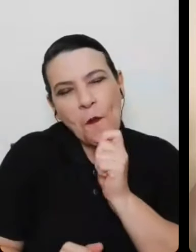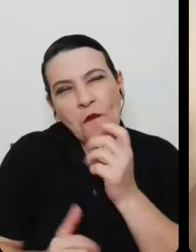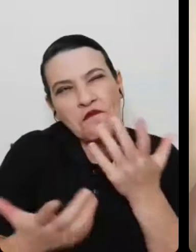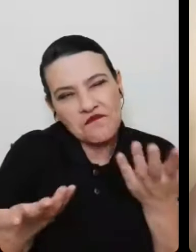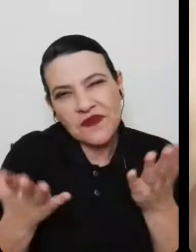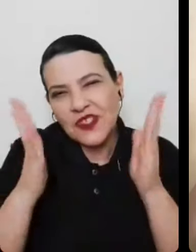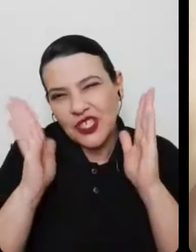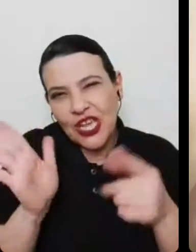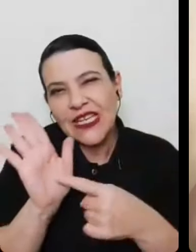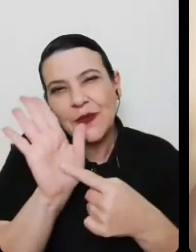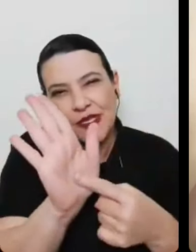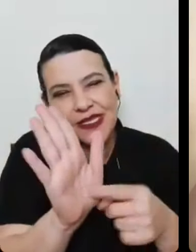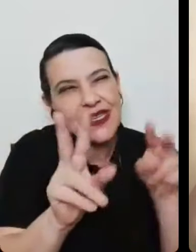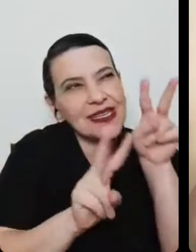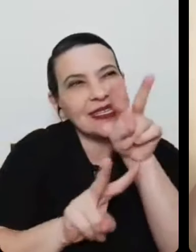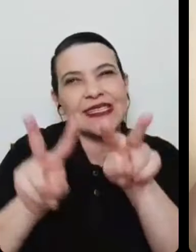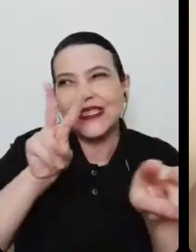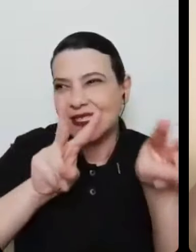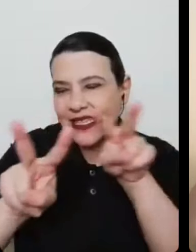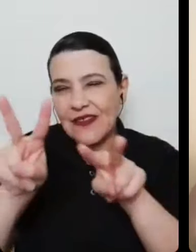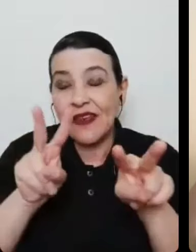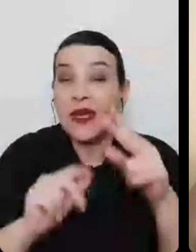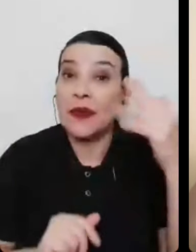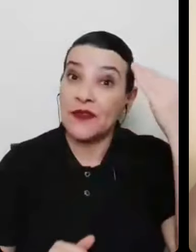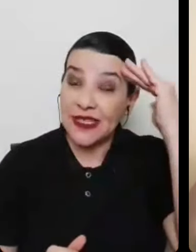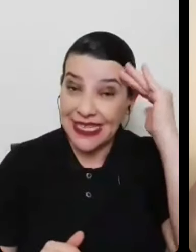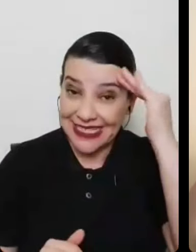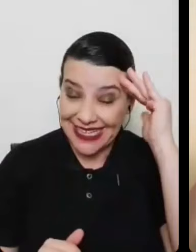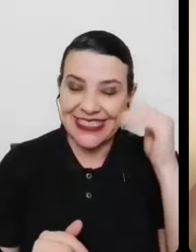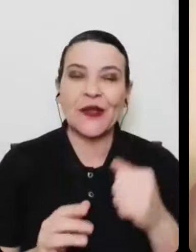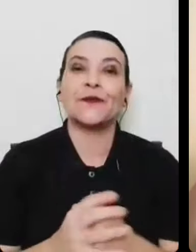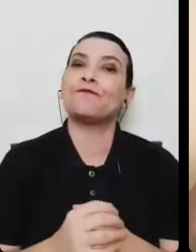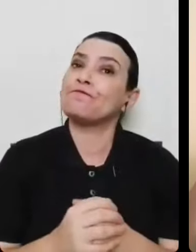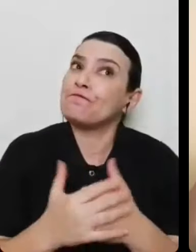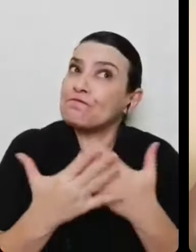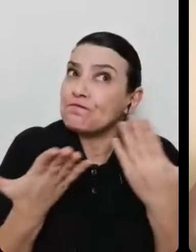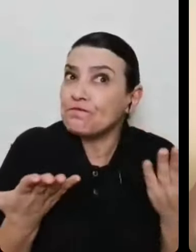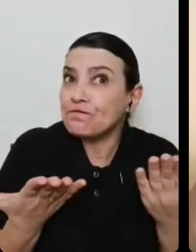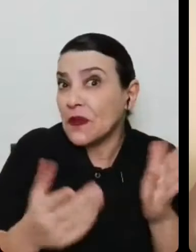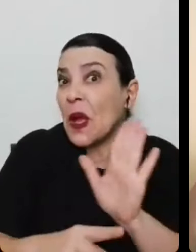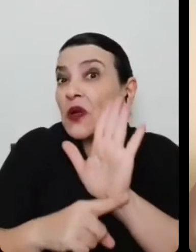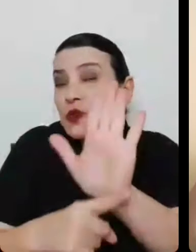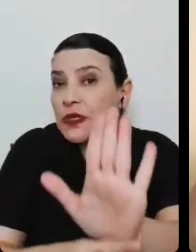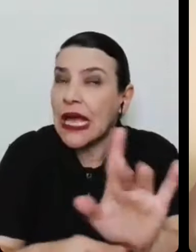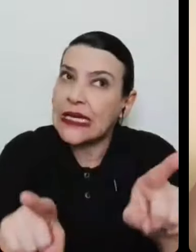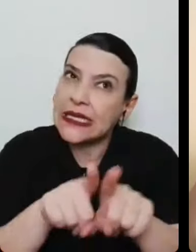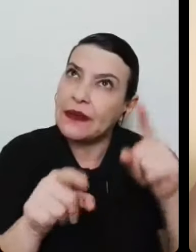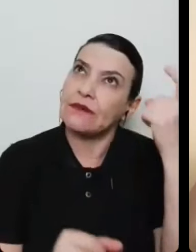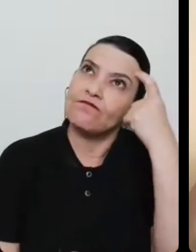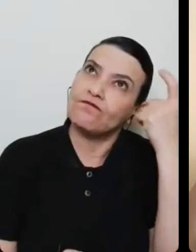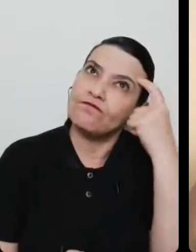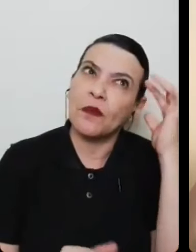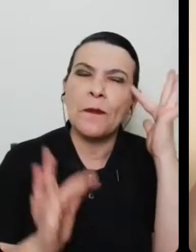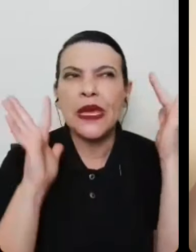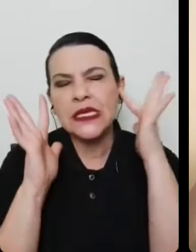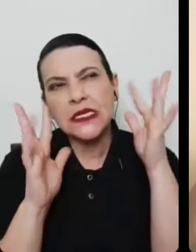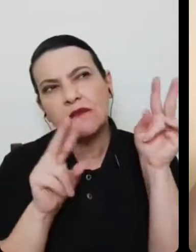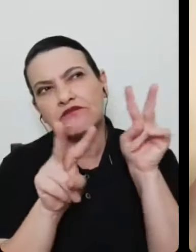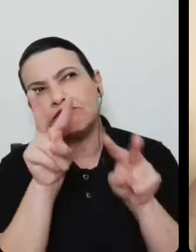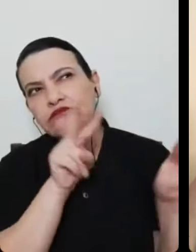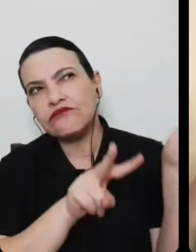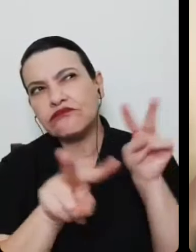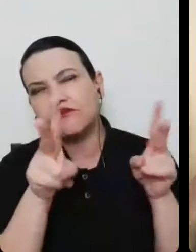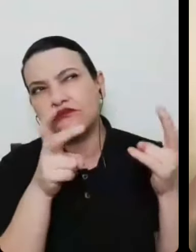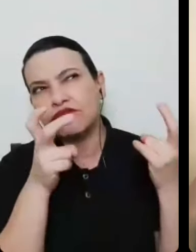nas exposições e nas ações, para você entender do que se trata. Ou para te ajudar a pensar melhor sobre o que está exposto